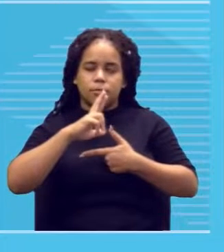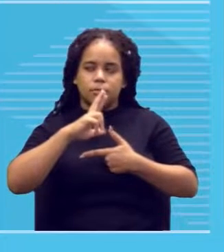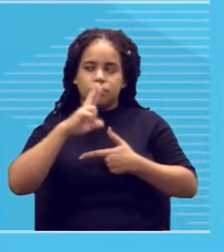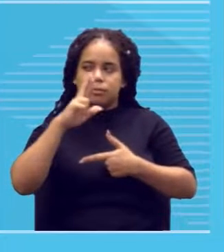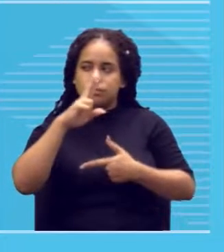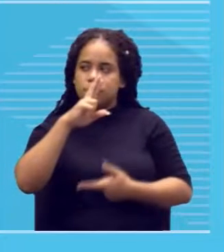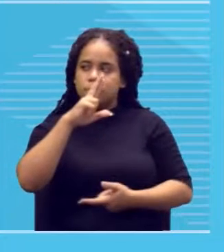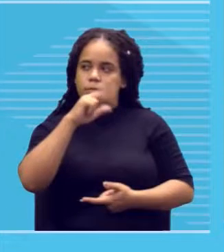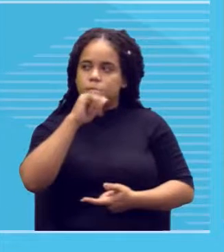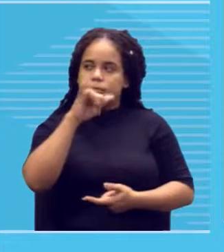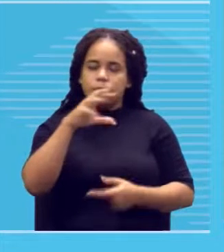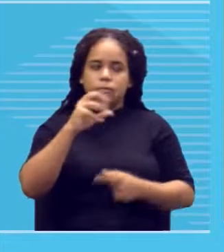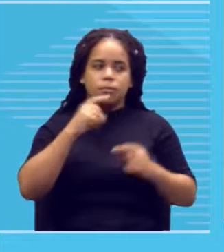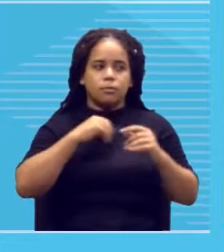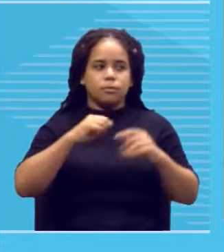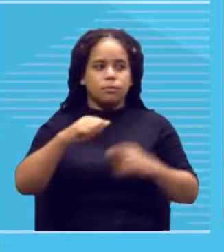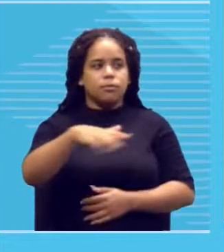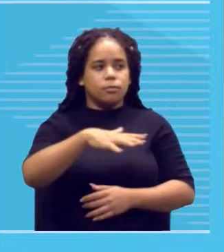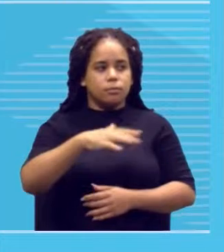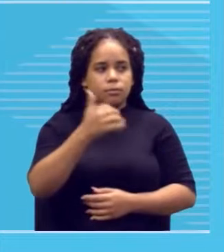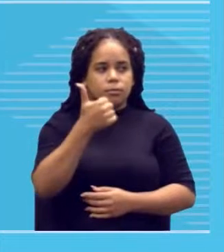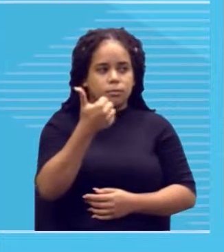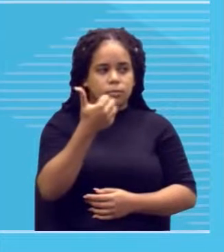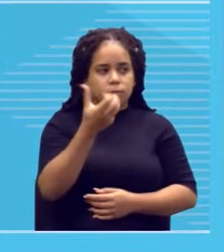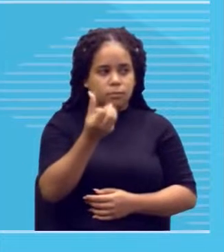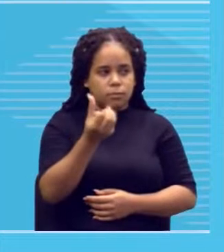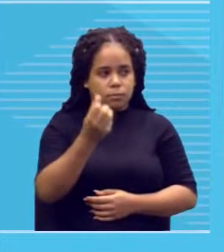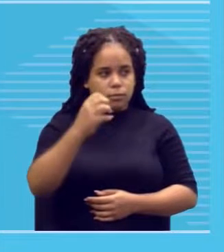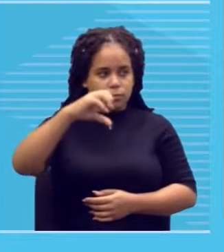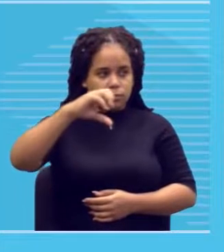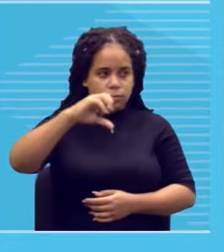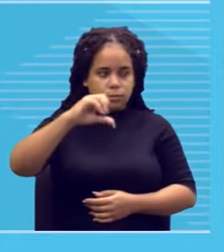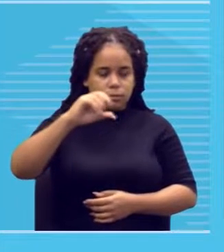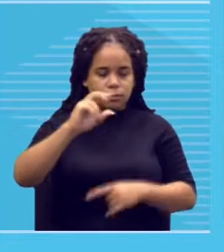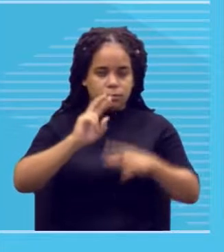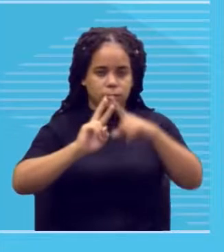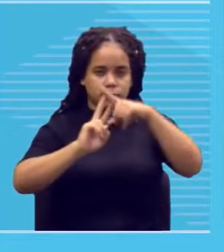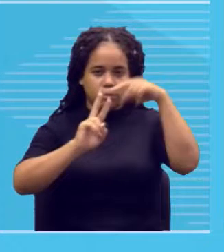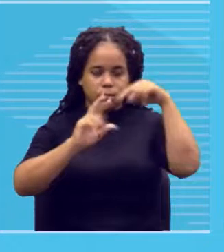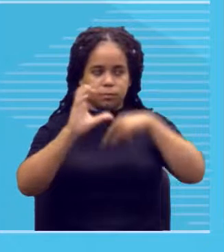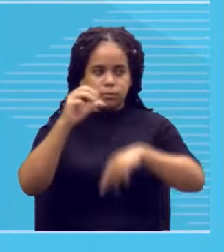169 PI centímetros quadrados